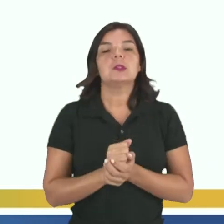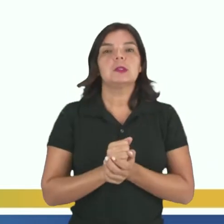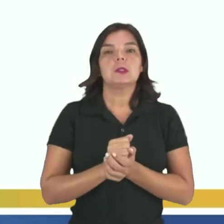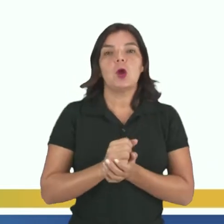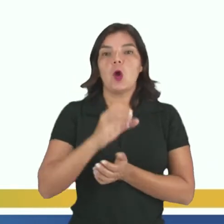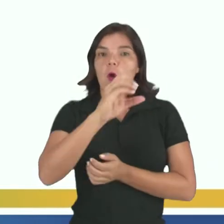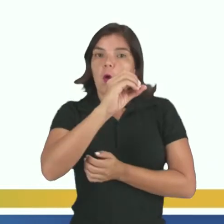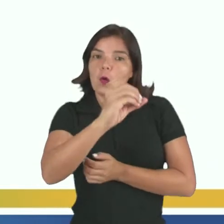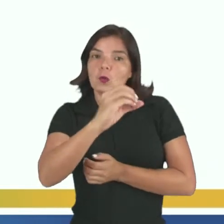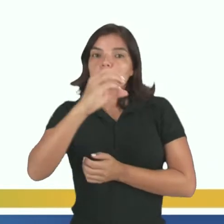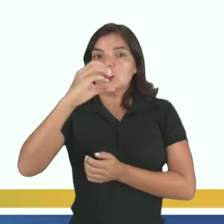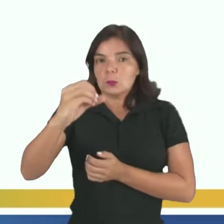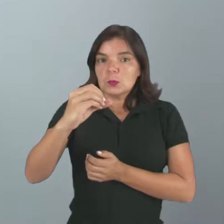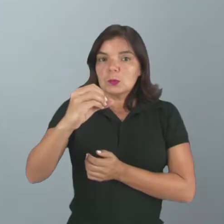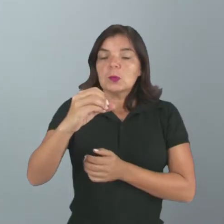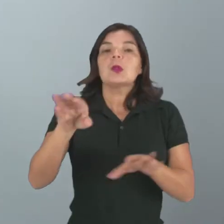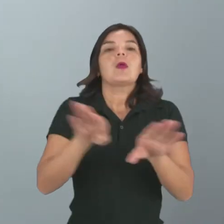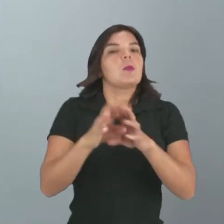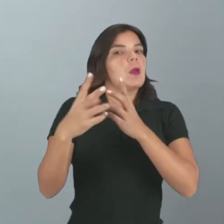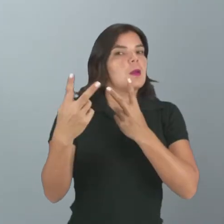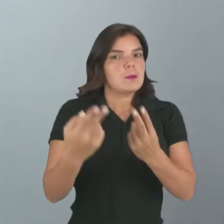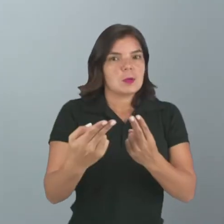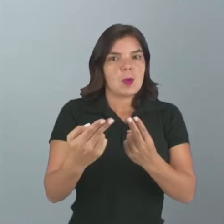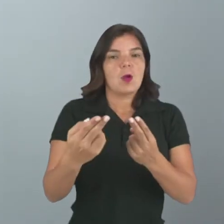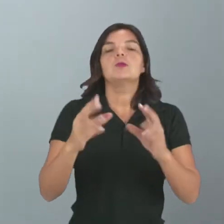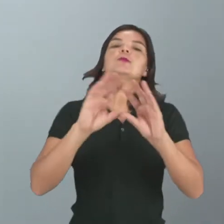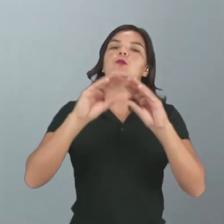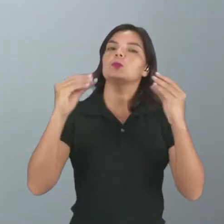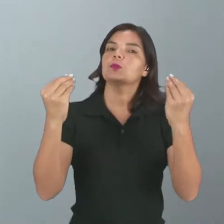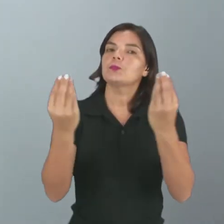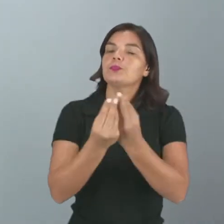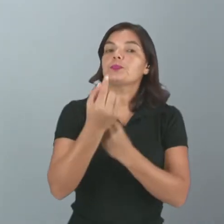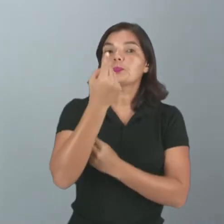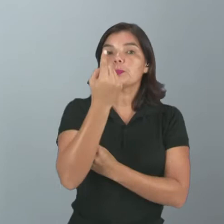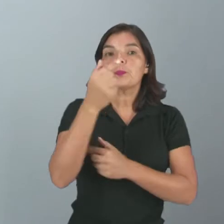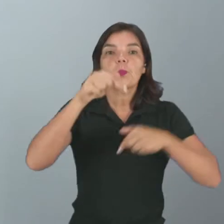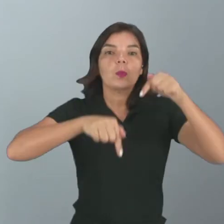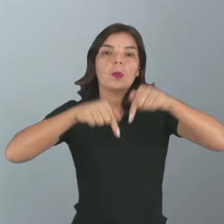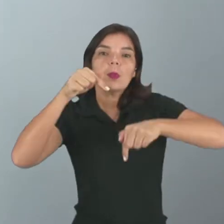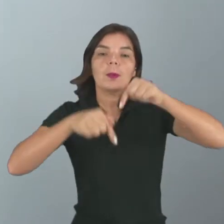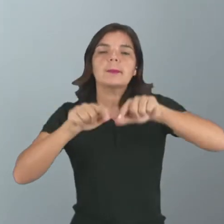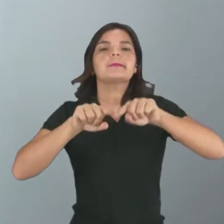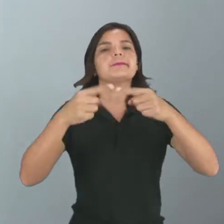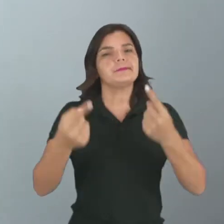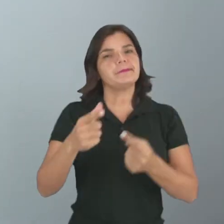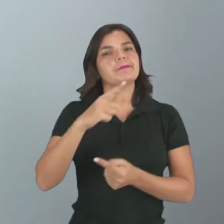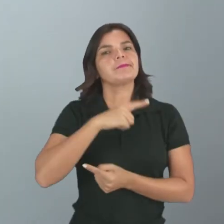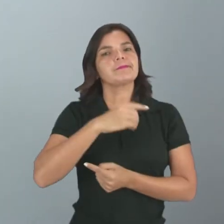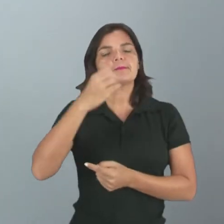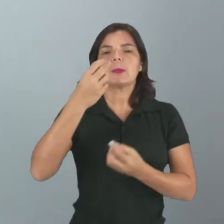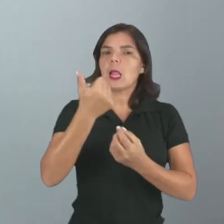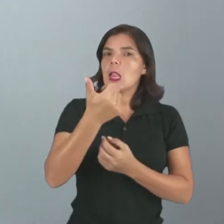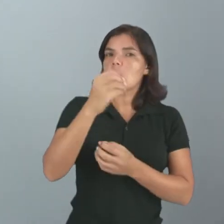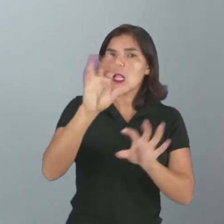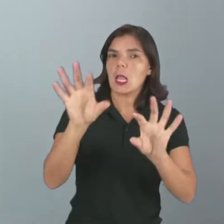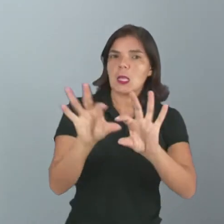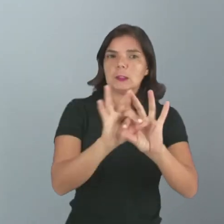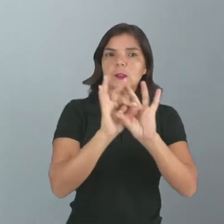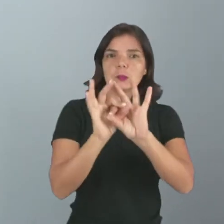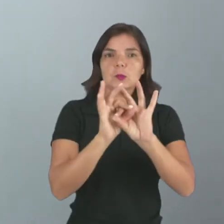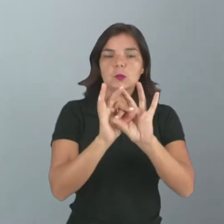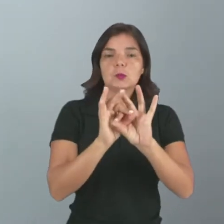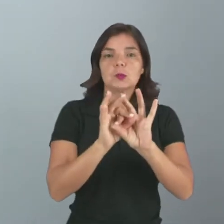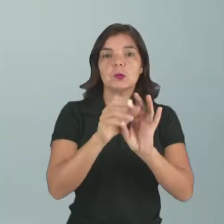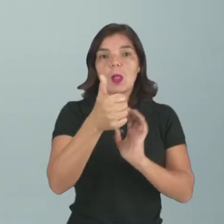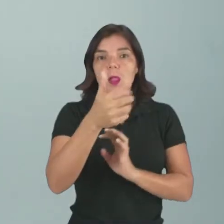falo oxigênio mais oxigênio, a mesma coisa, eu estou falando só de um elemento químico. Por mais que eu tenha aí 10 reunidos,